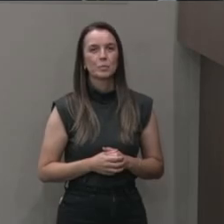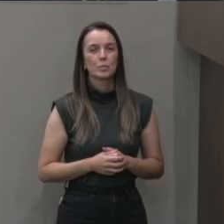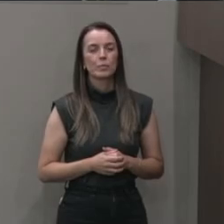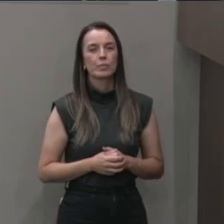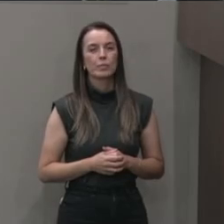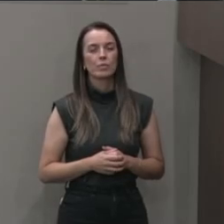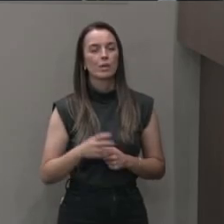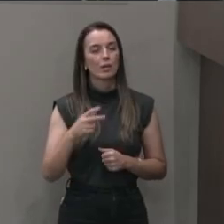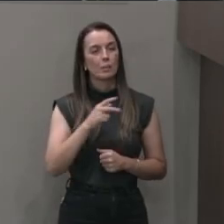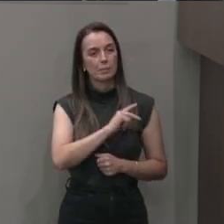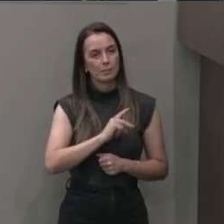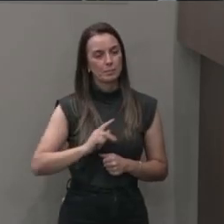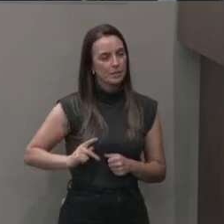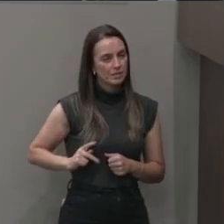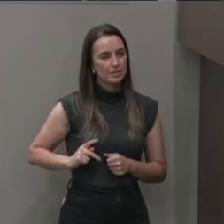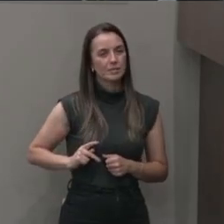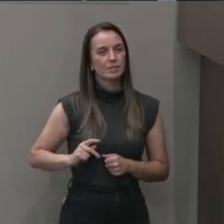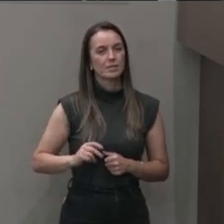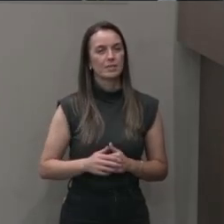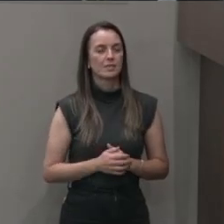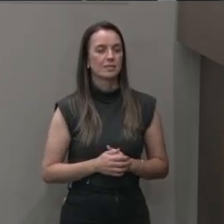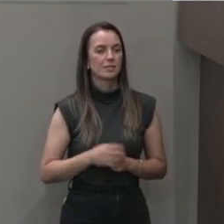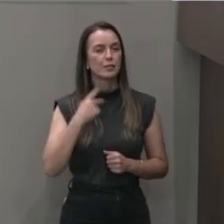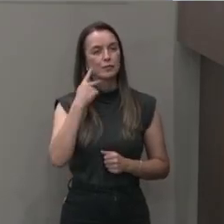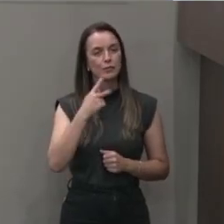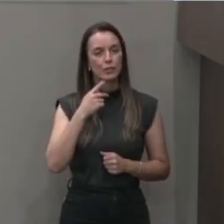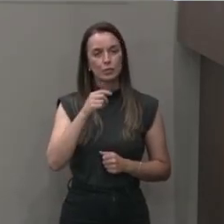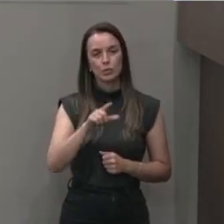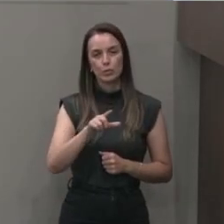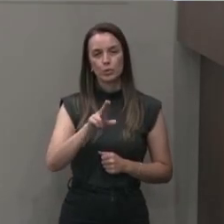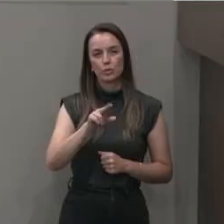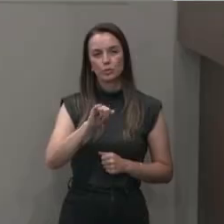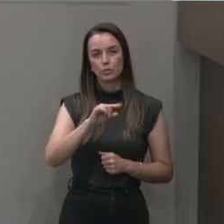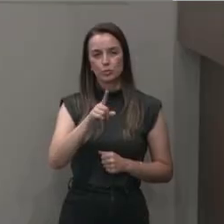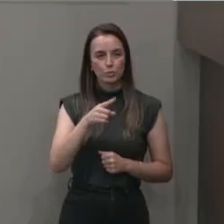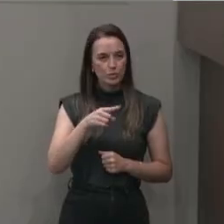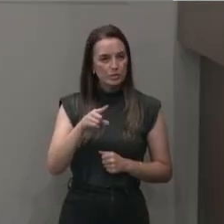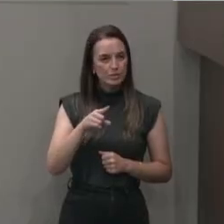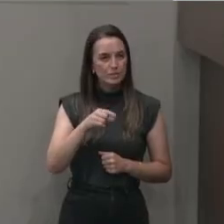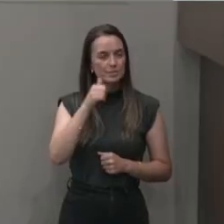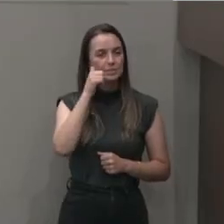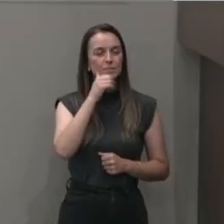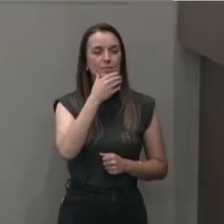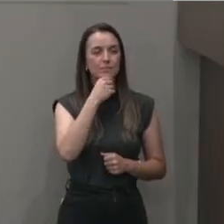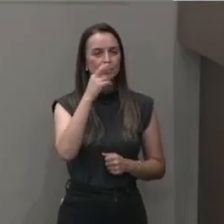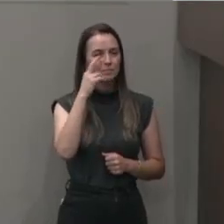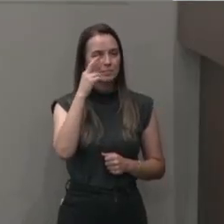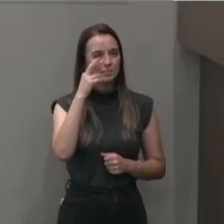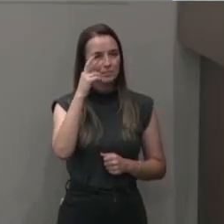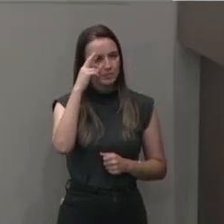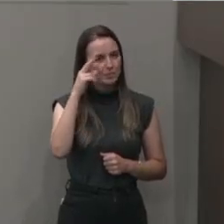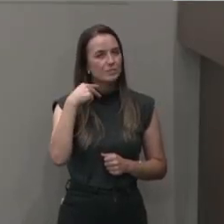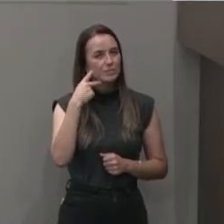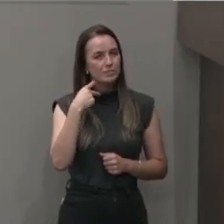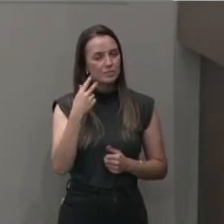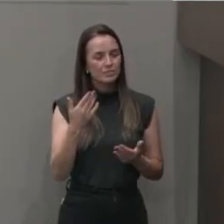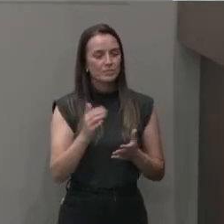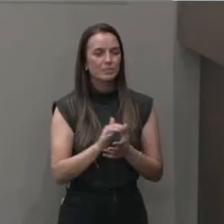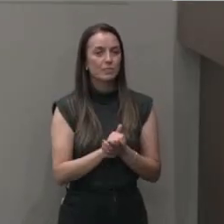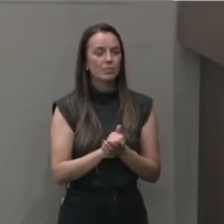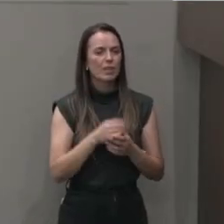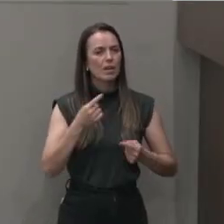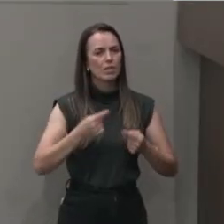Senhor presidente, vereador Luiz Wallendorf, senhoras vereadoras, senhores vereadores, a discussão do projeto à ordem do